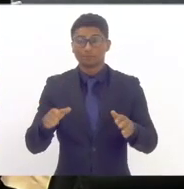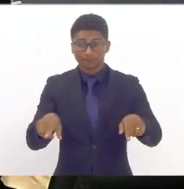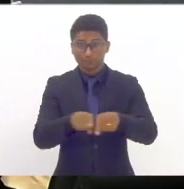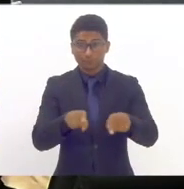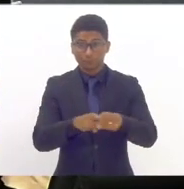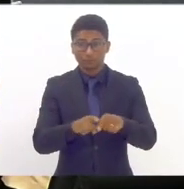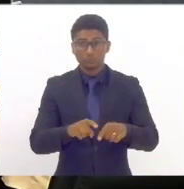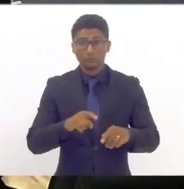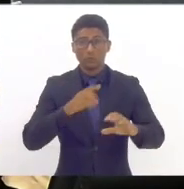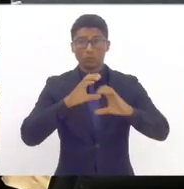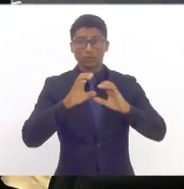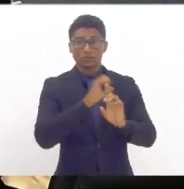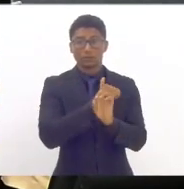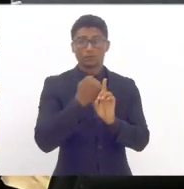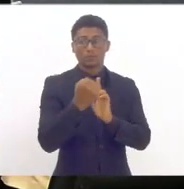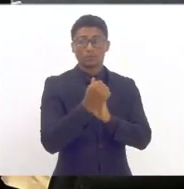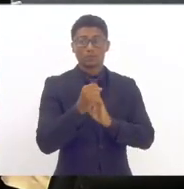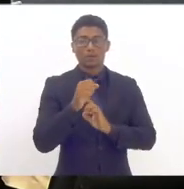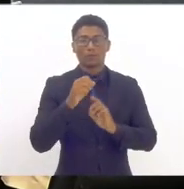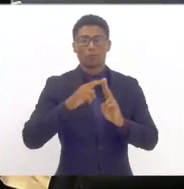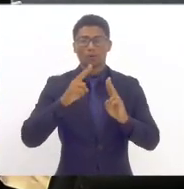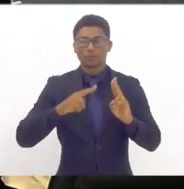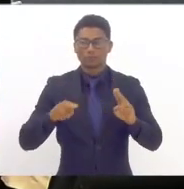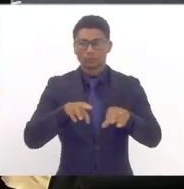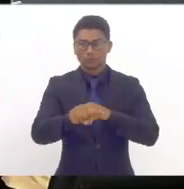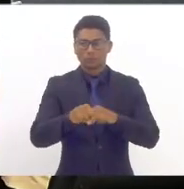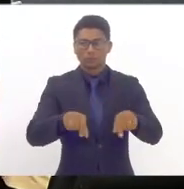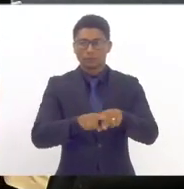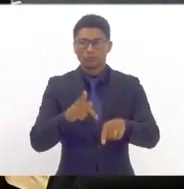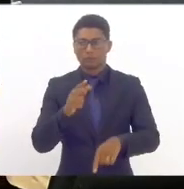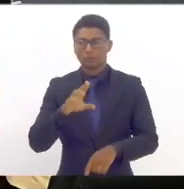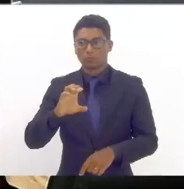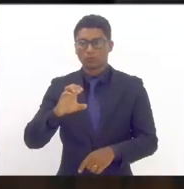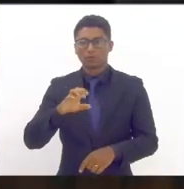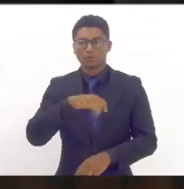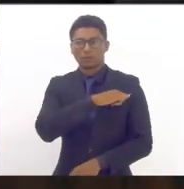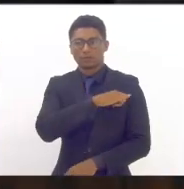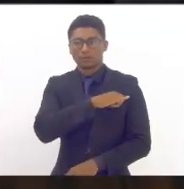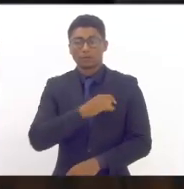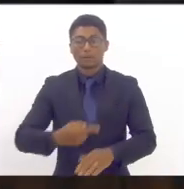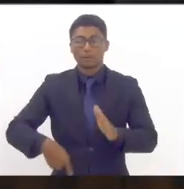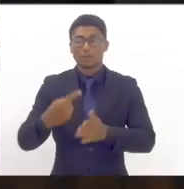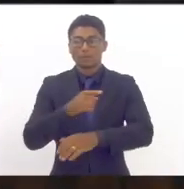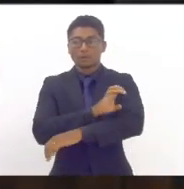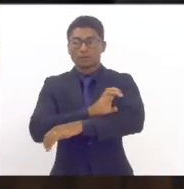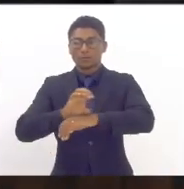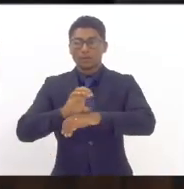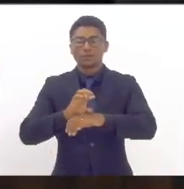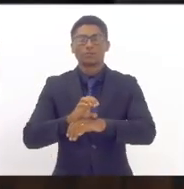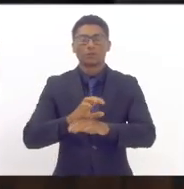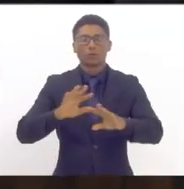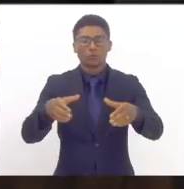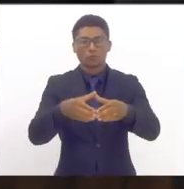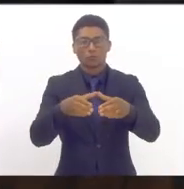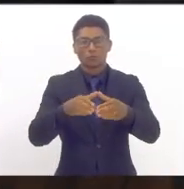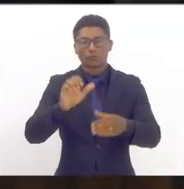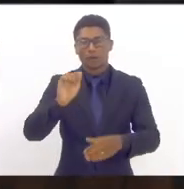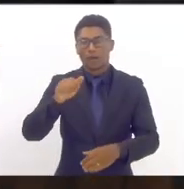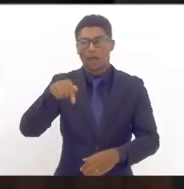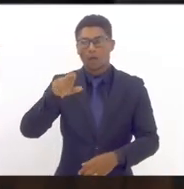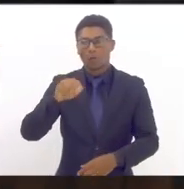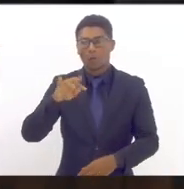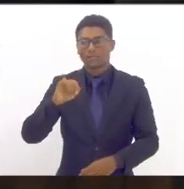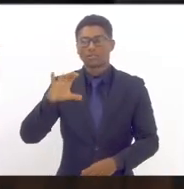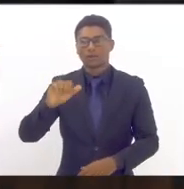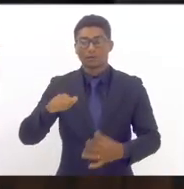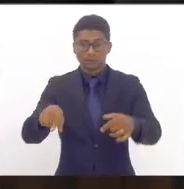depois mestrado na área pela PUC-Rio. Seu primeiro estágio foi na assessoria da Federação Aquática do Estado do Rio de Janeiro. Para quem não sabe,